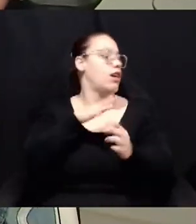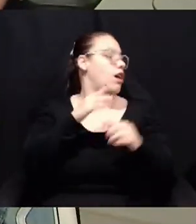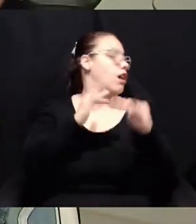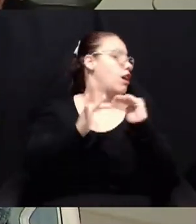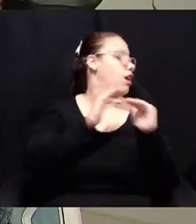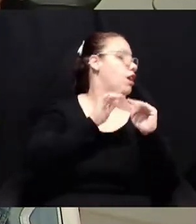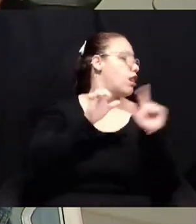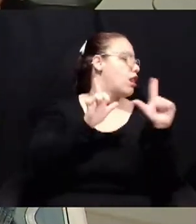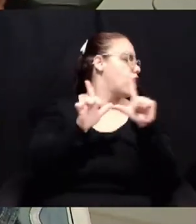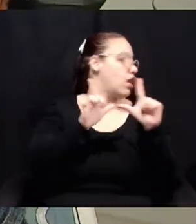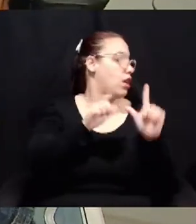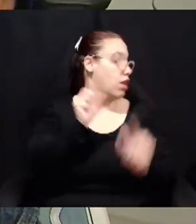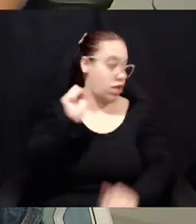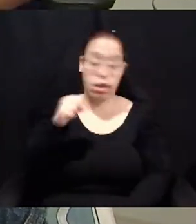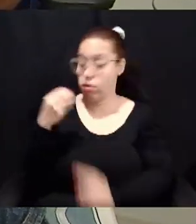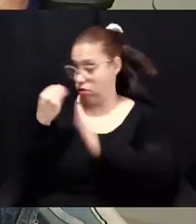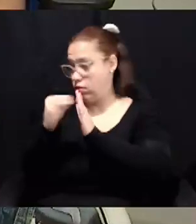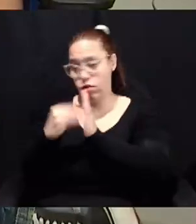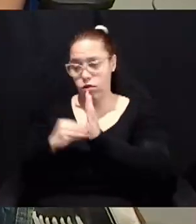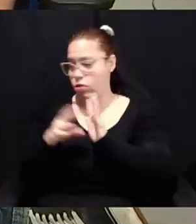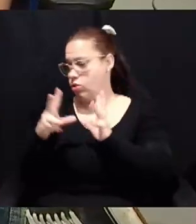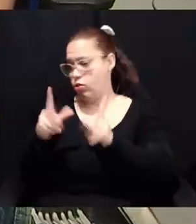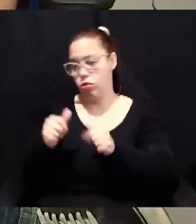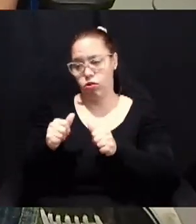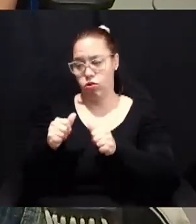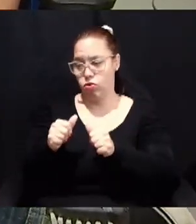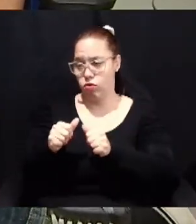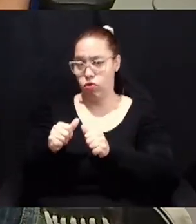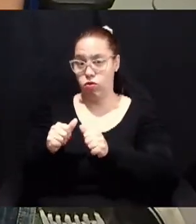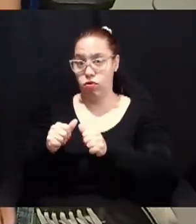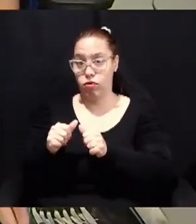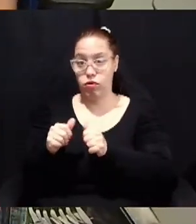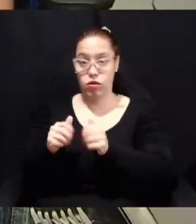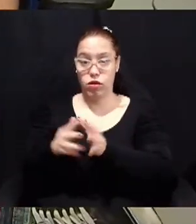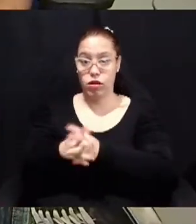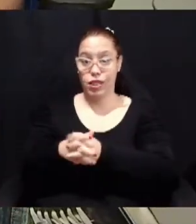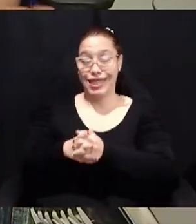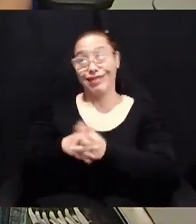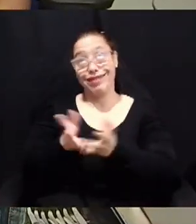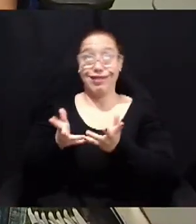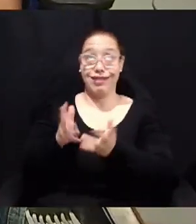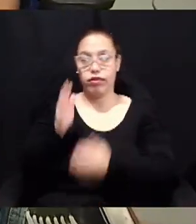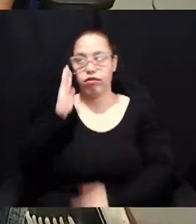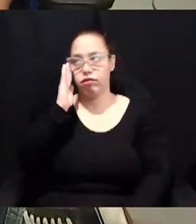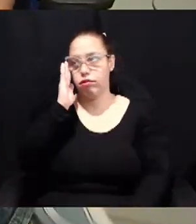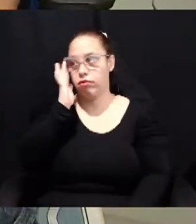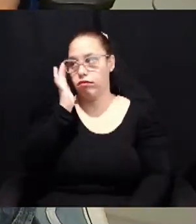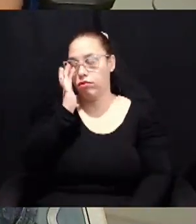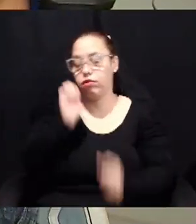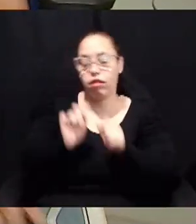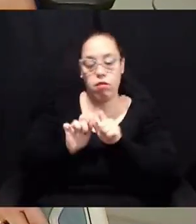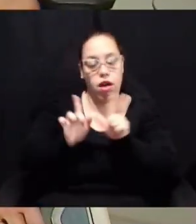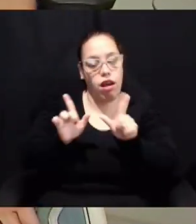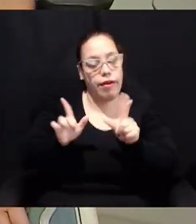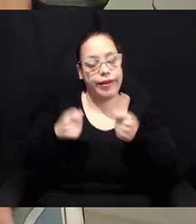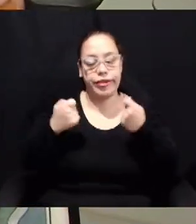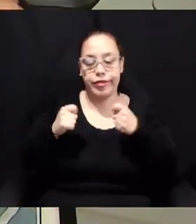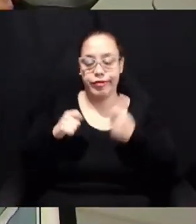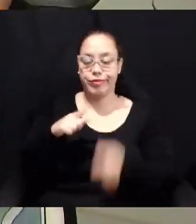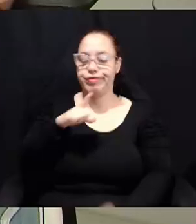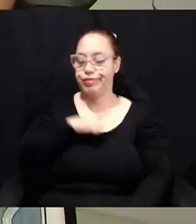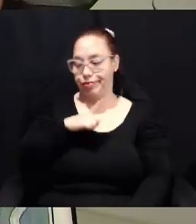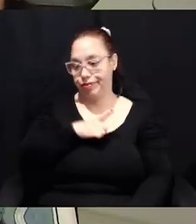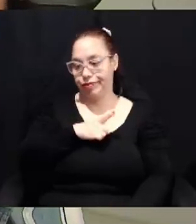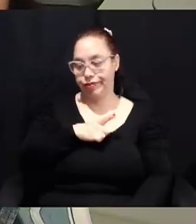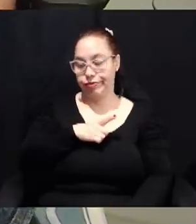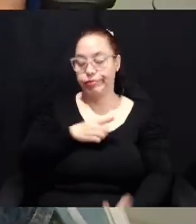Sim, eu publico tudo lá, né? Apesar de todo esse conflito que a gente tem, a gente acaba tendo que aparecer, né? A gente precisa existir. E pra existir hoje em dia,